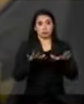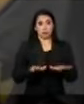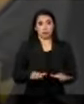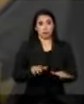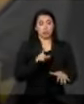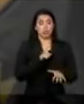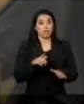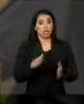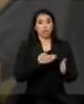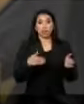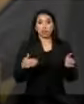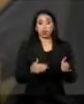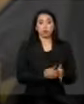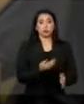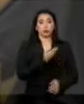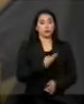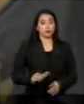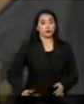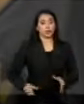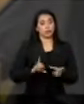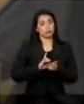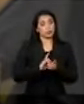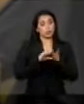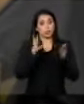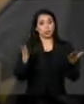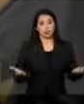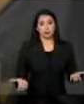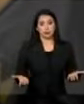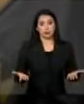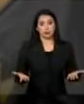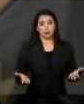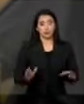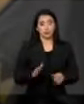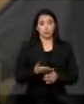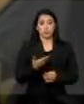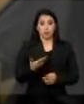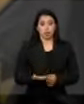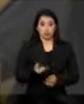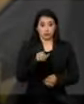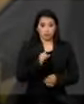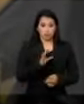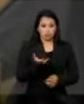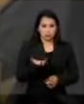todos governam na democracia. Então,